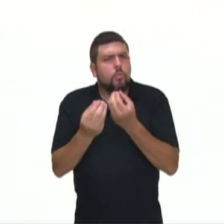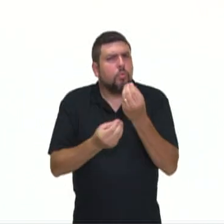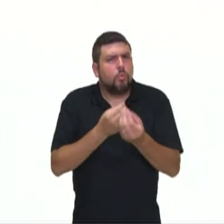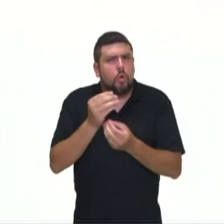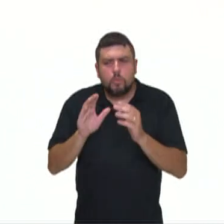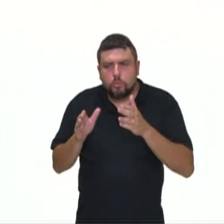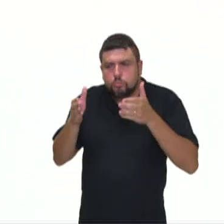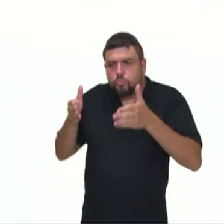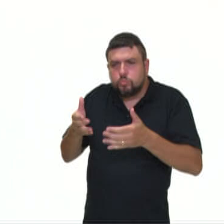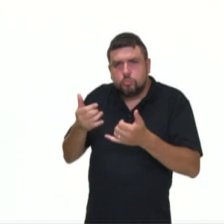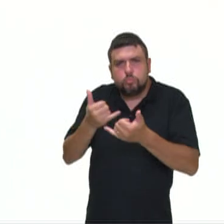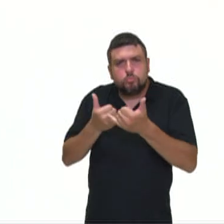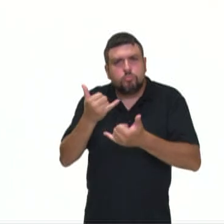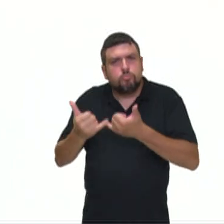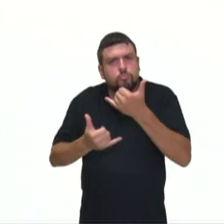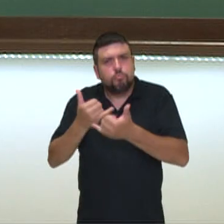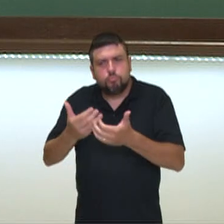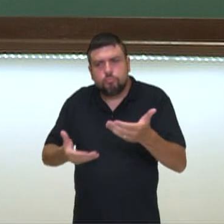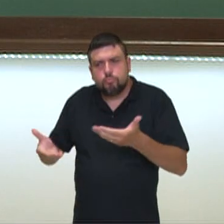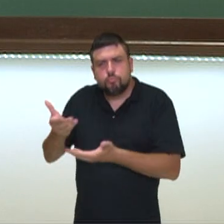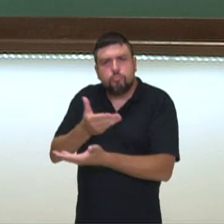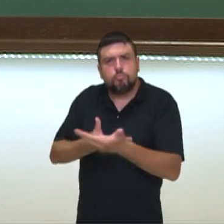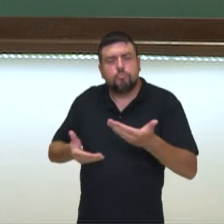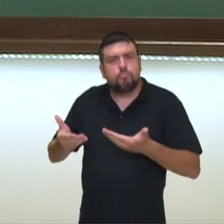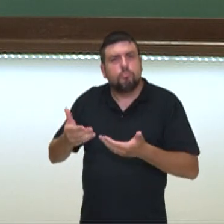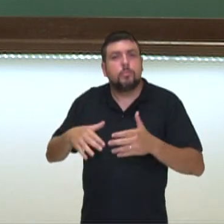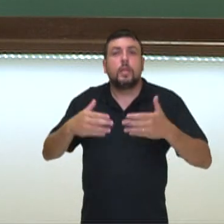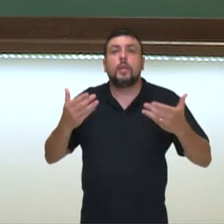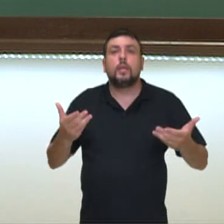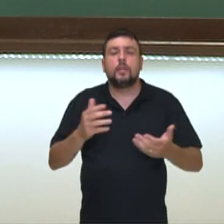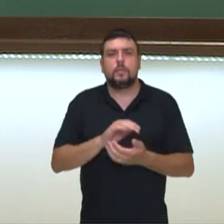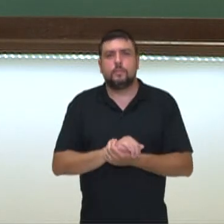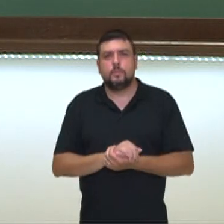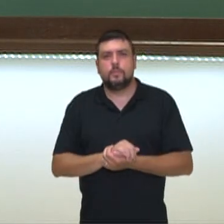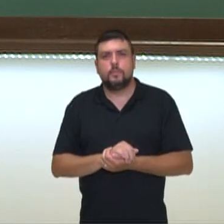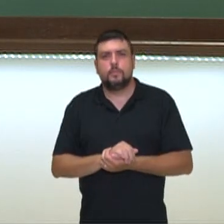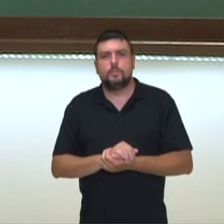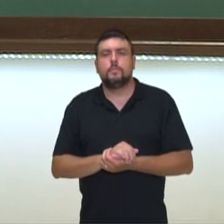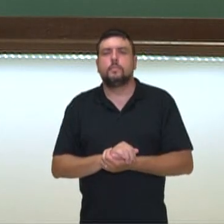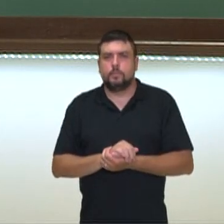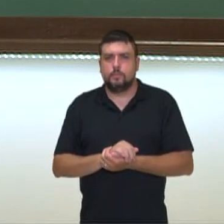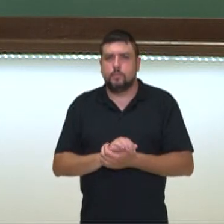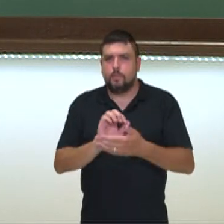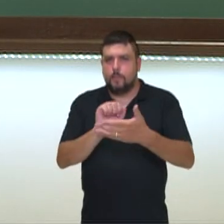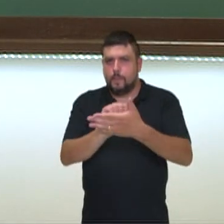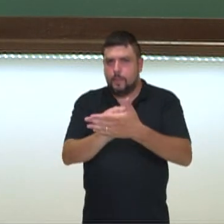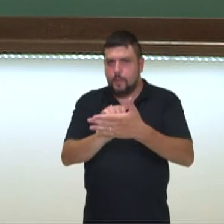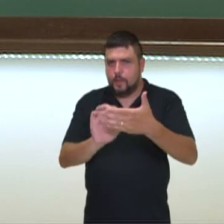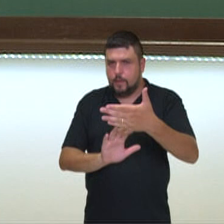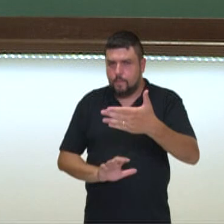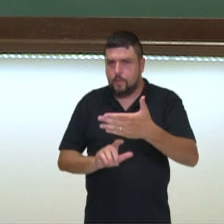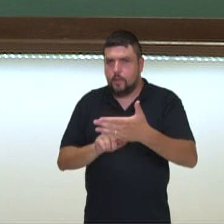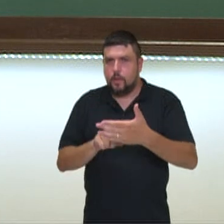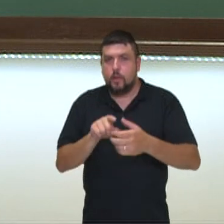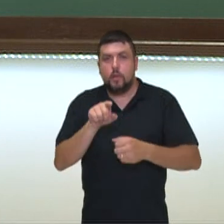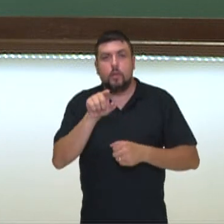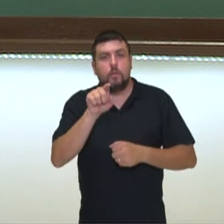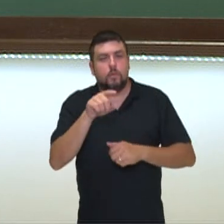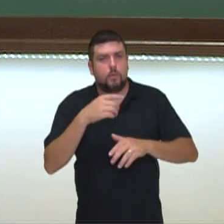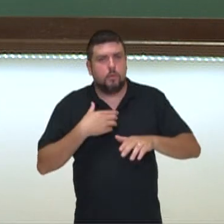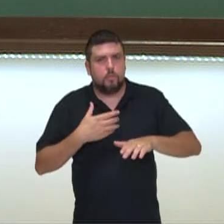jogos e atividades cooperativas? Muito bem, essa atividade requer exercício